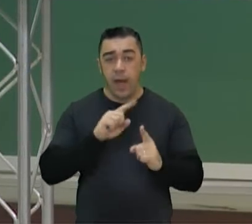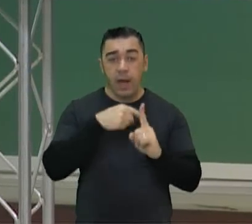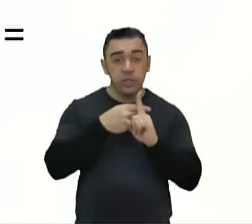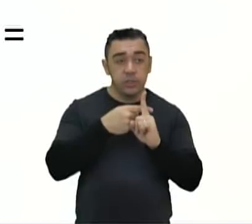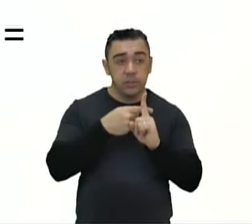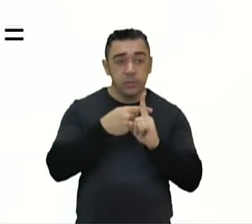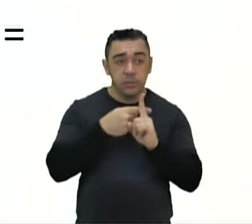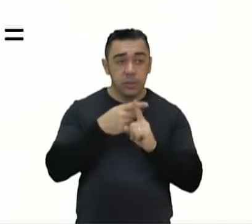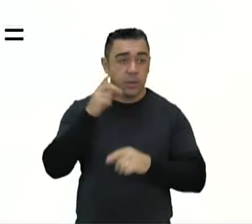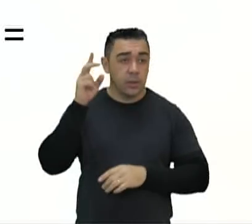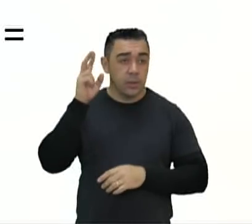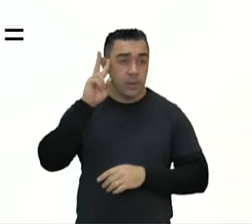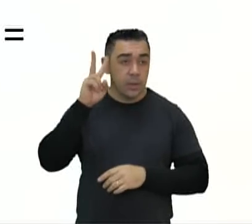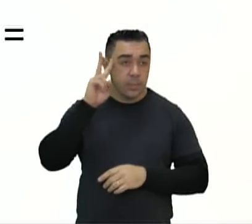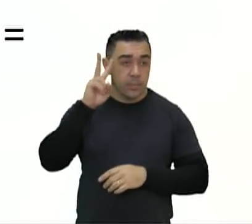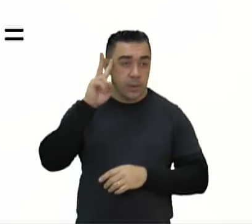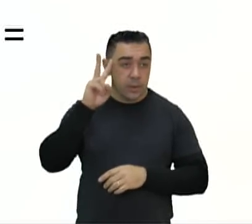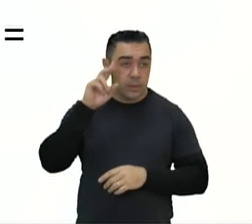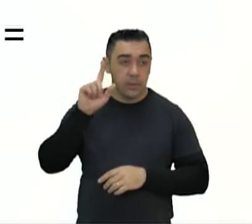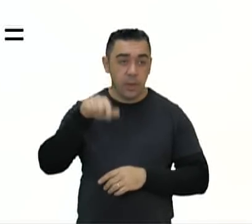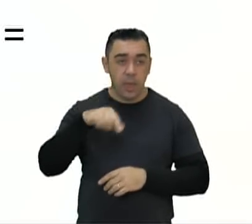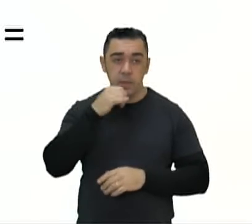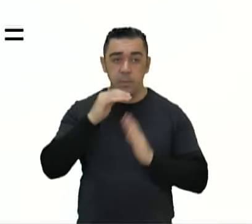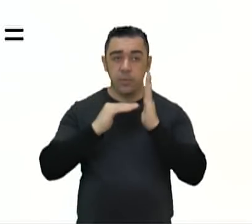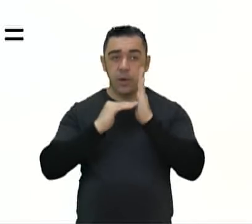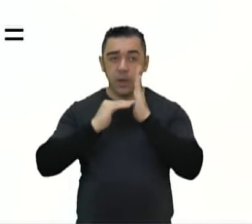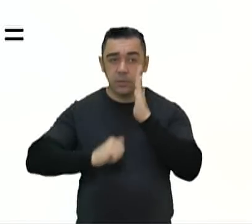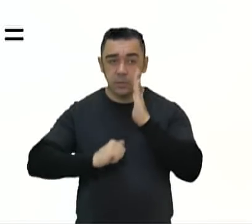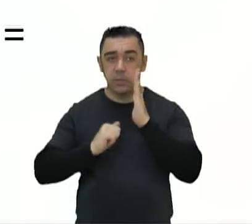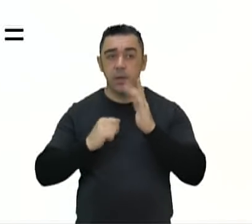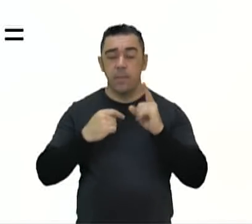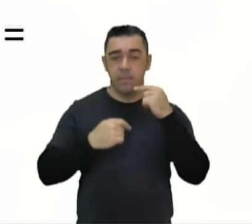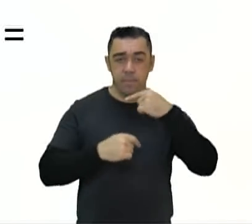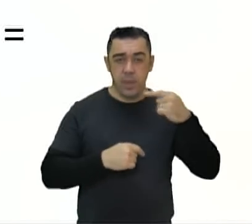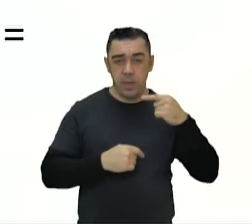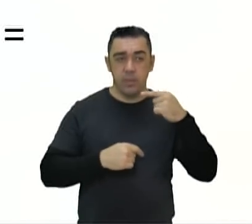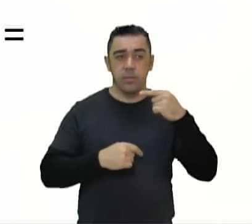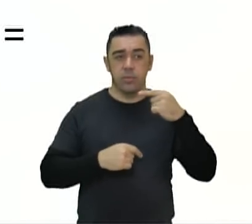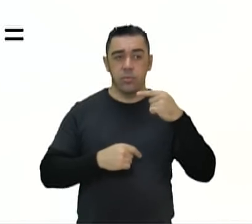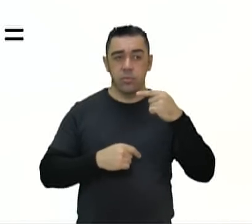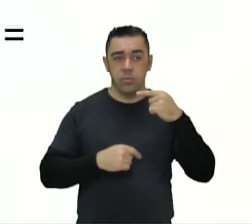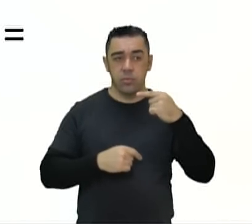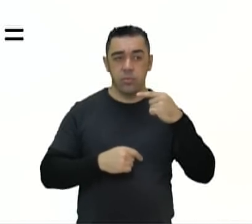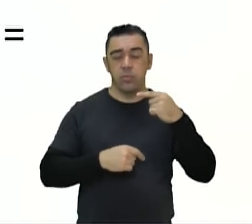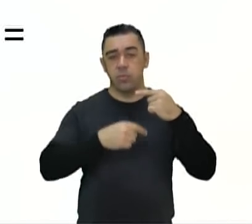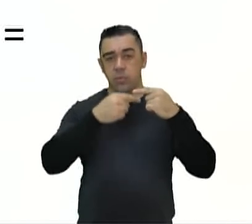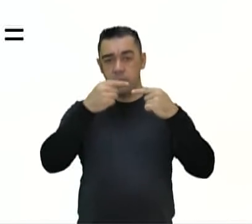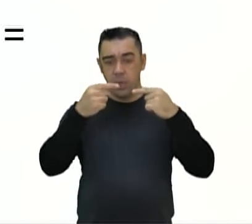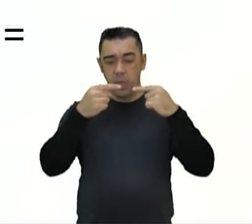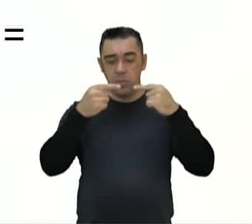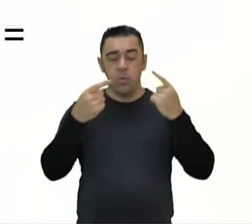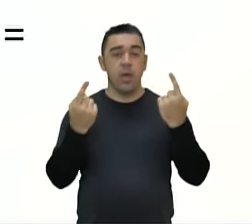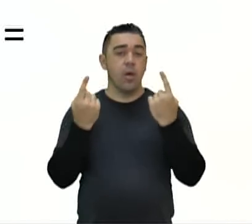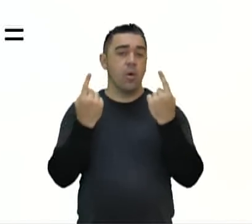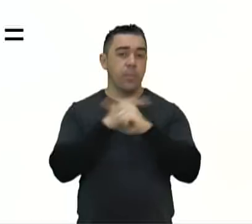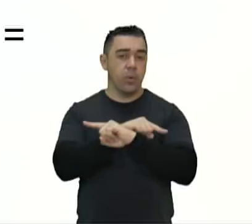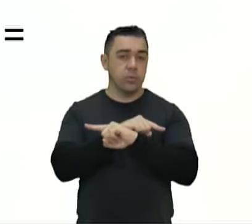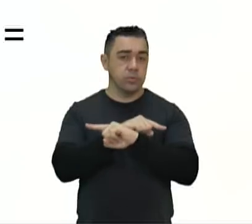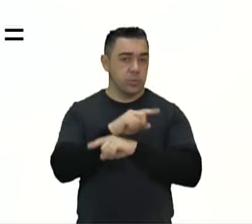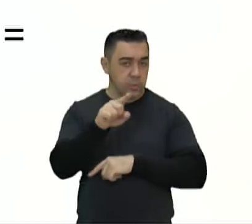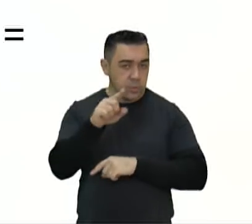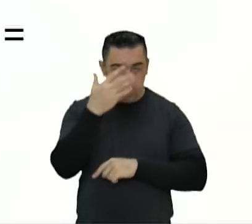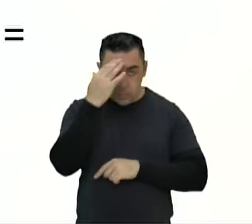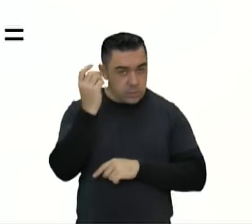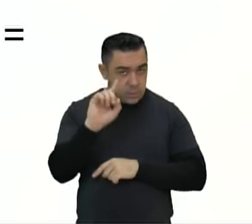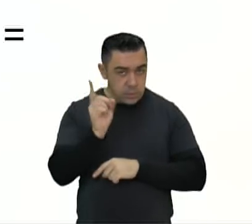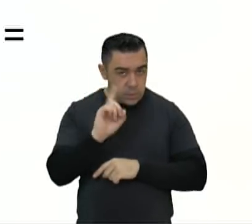inteiros. Lembrando, quando menos com menos, ele vai ser o seu oposto. Não